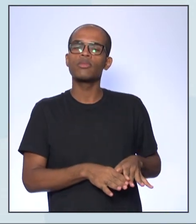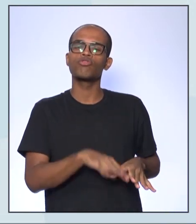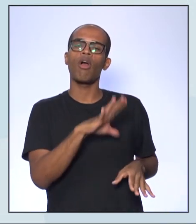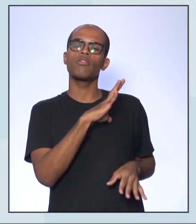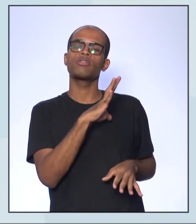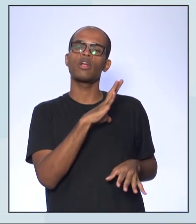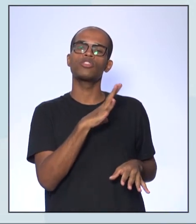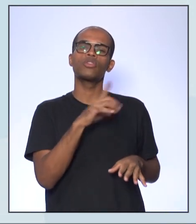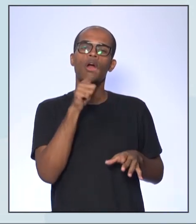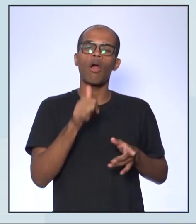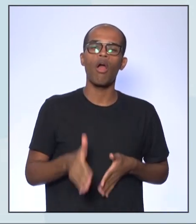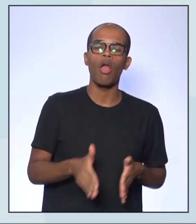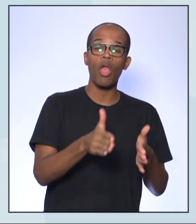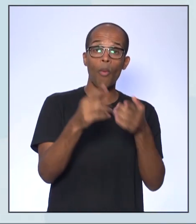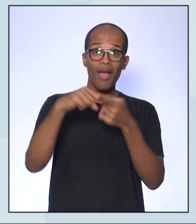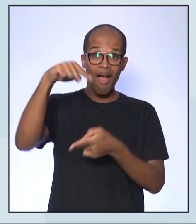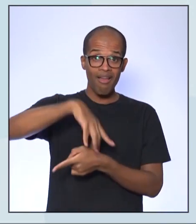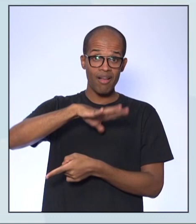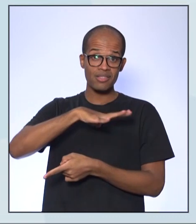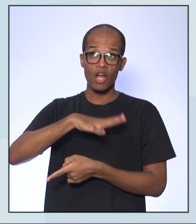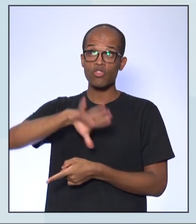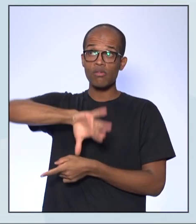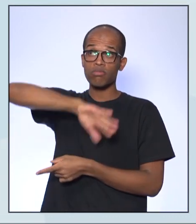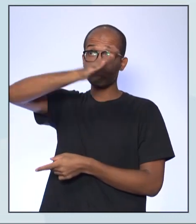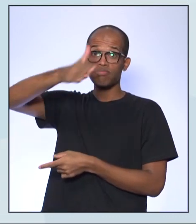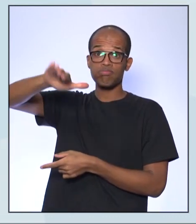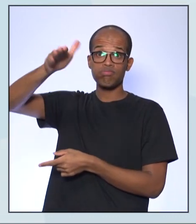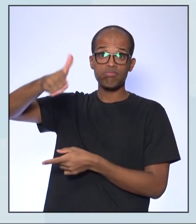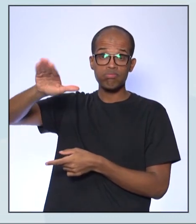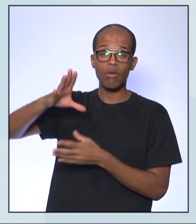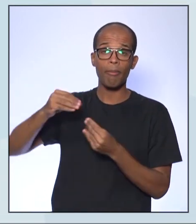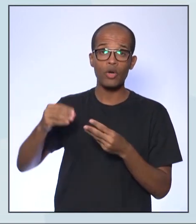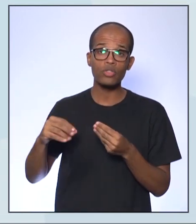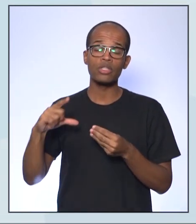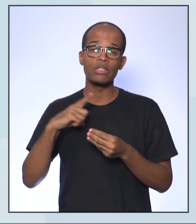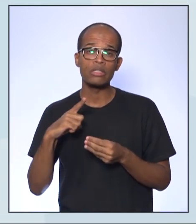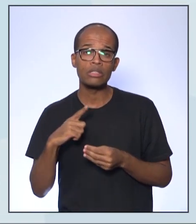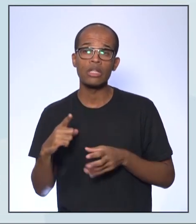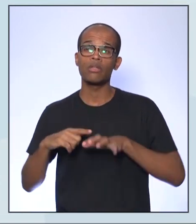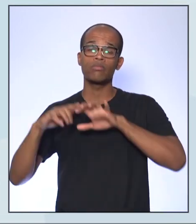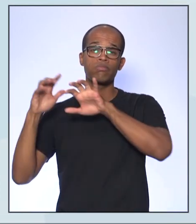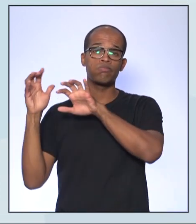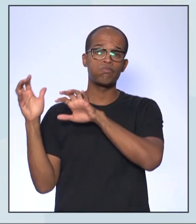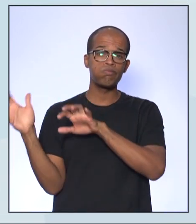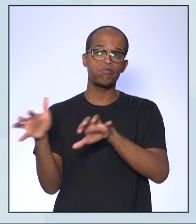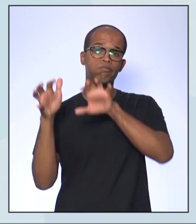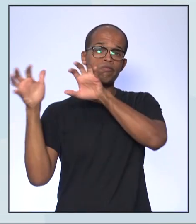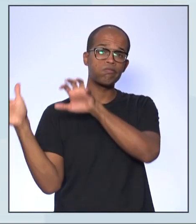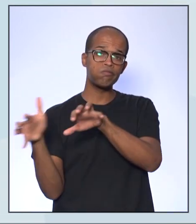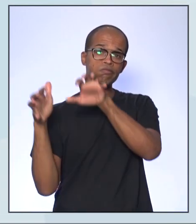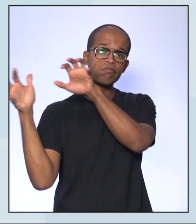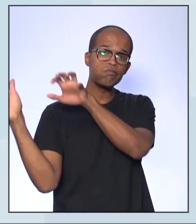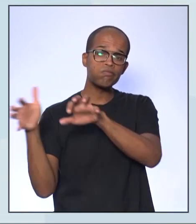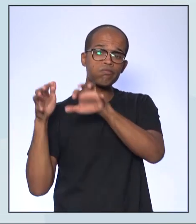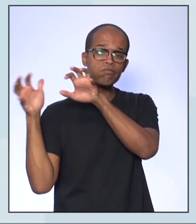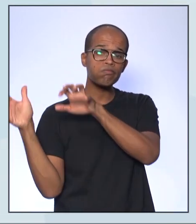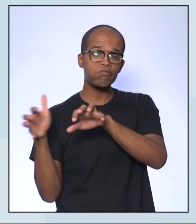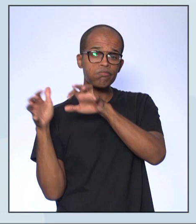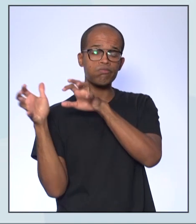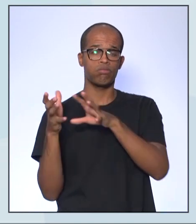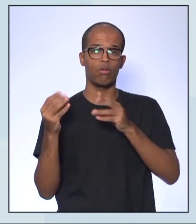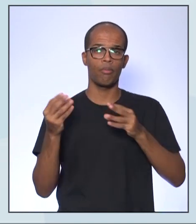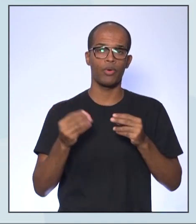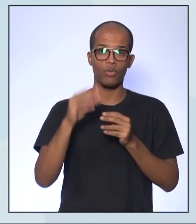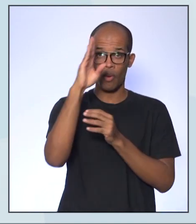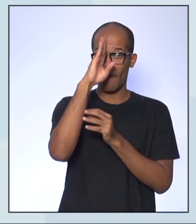Cidade cercada de montanhas e entre montanhas, que recebe violentamente grandes precipitações atmosféricas. O seu